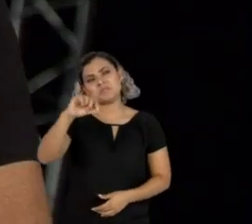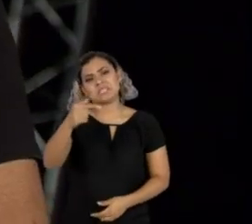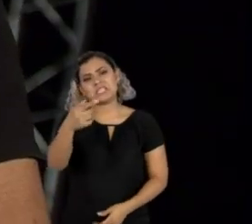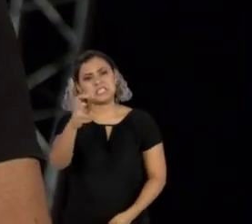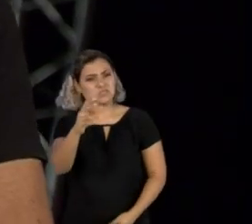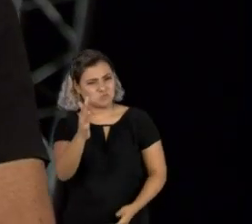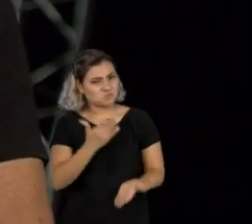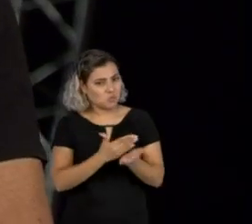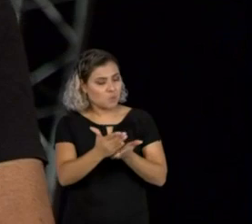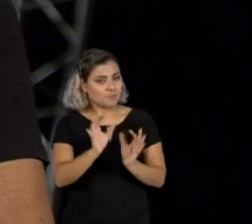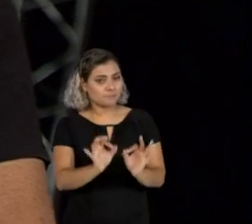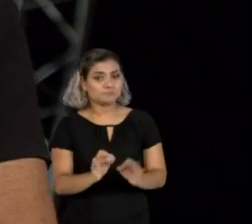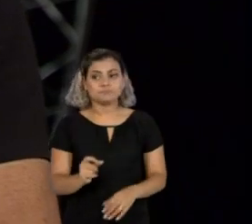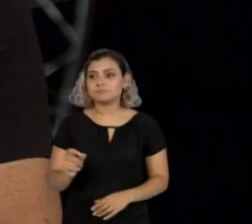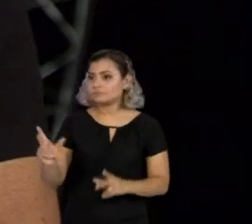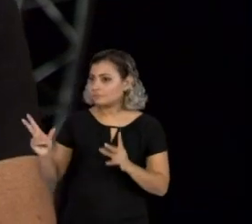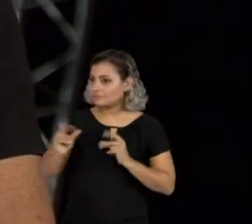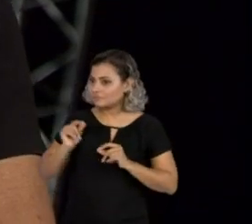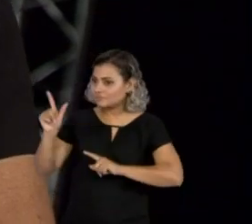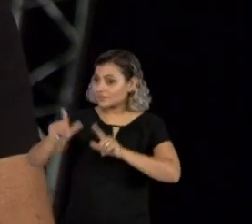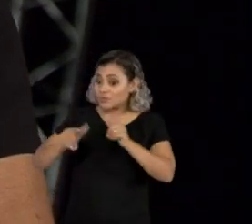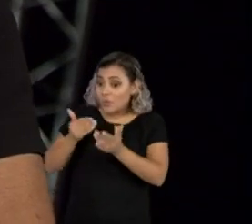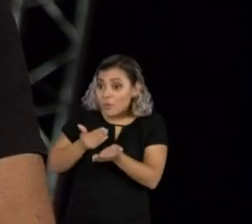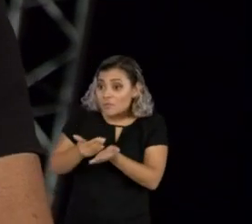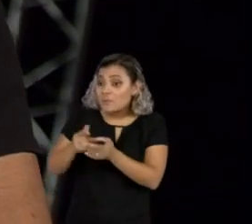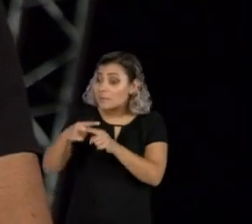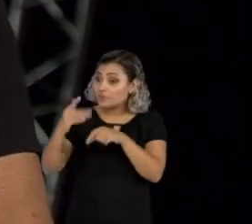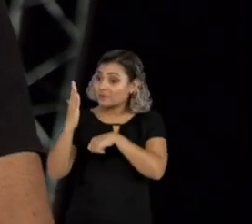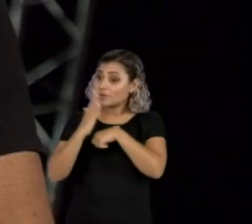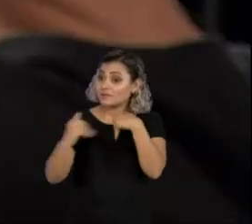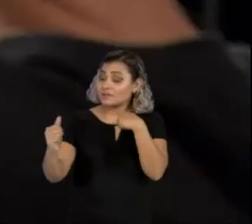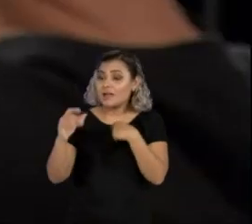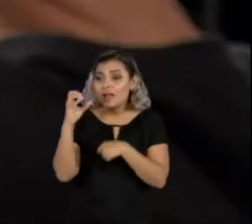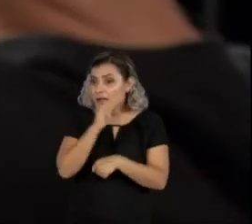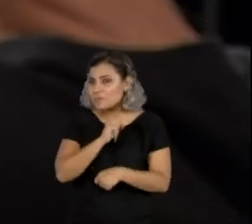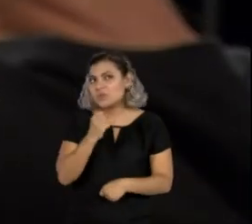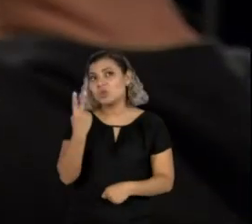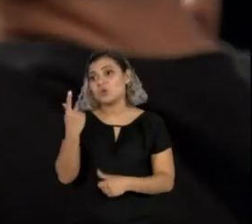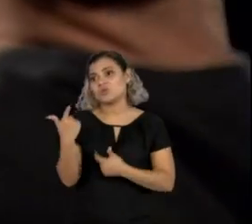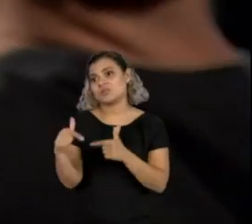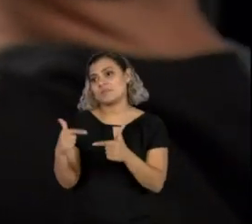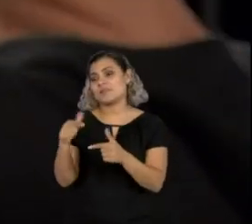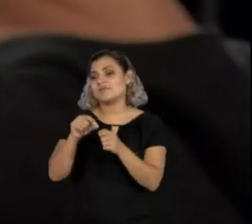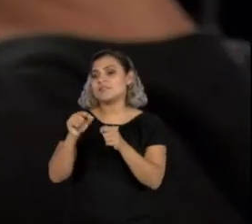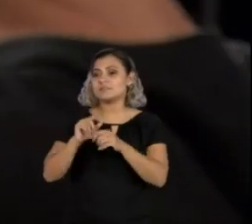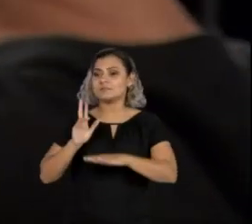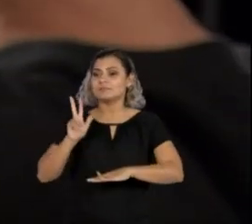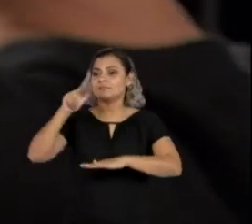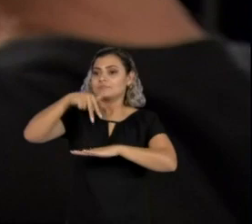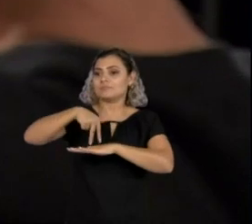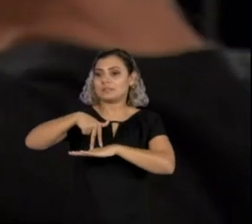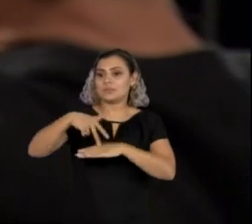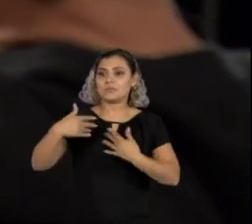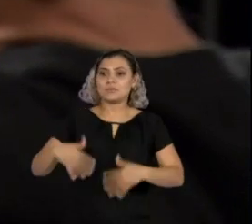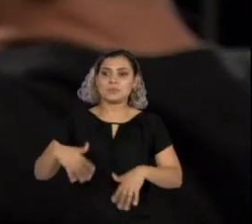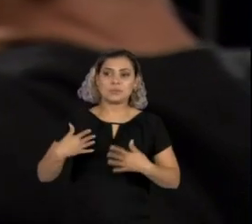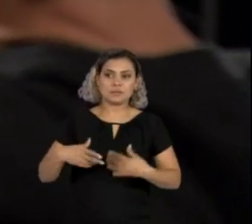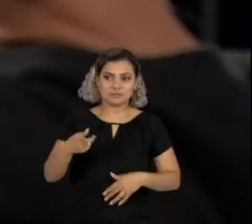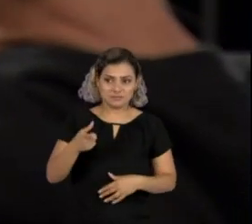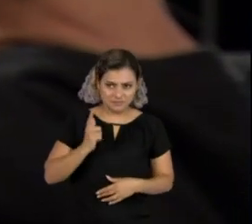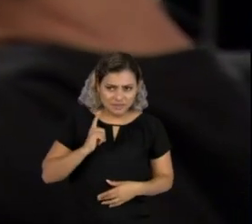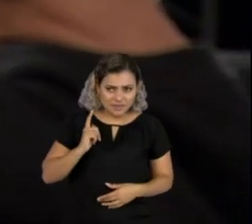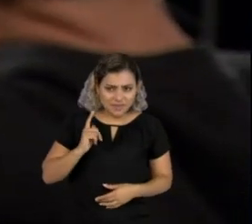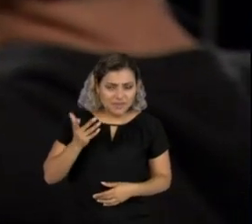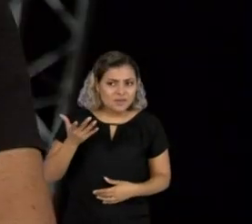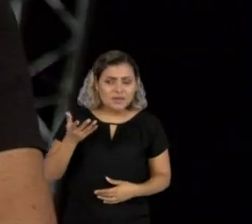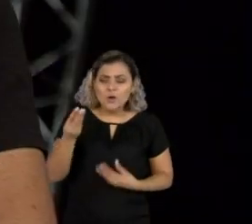sua carreira na televisão mal tinha começado e você foi chamado em seguida de 2 trabalhos para fazer uma protagonista em Gina. O